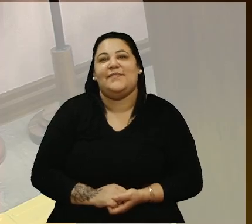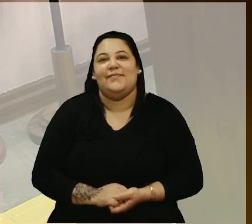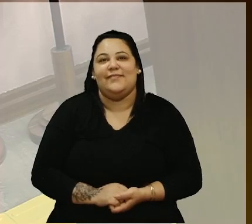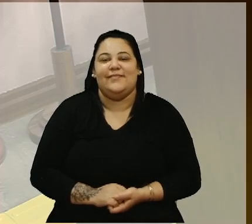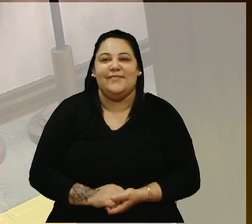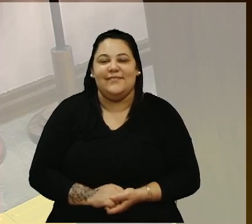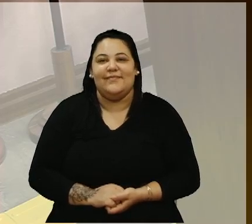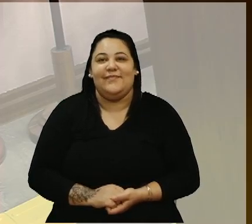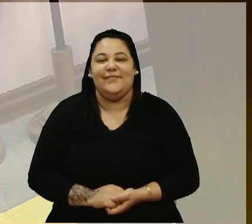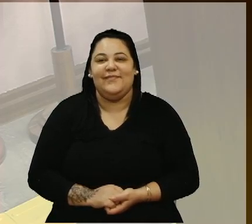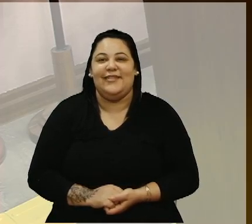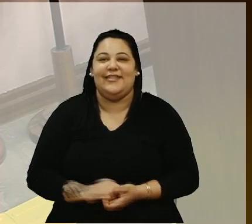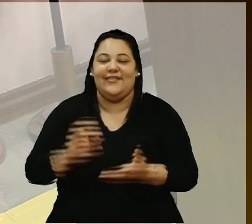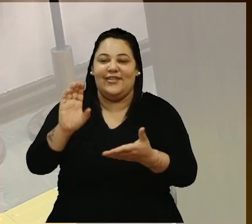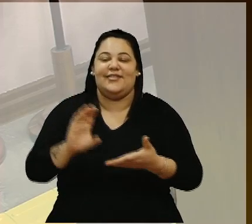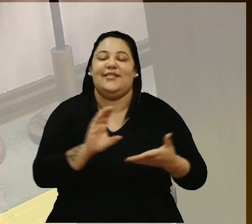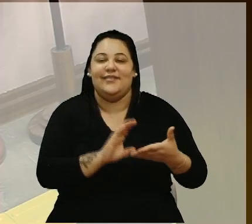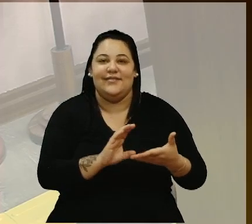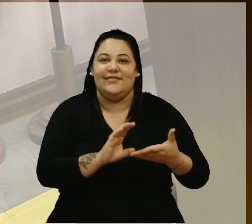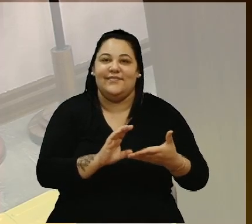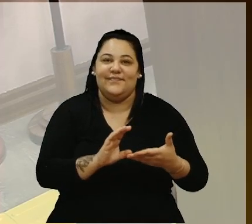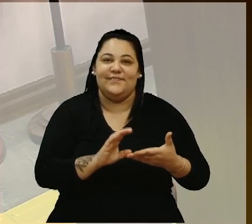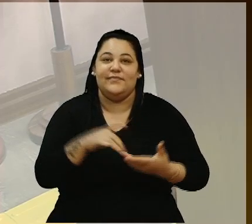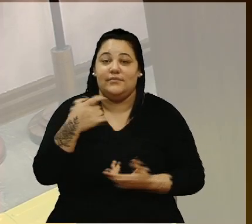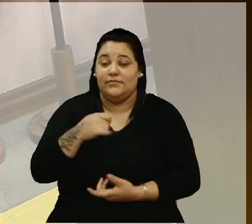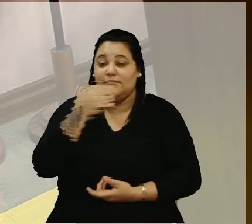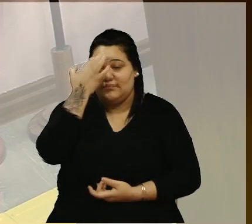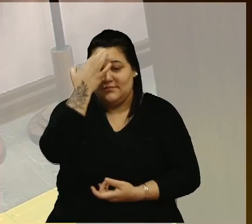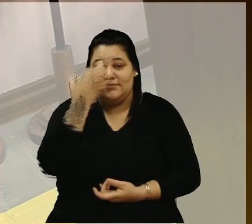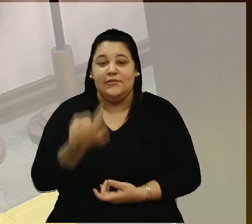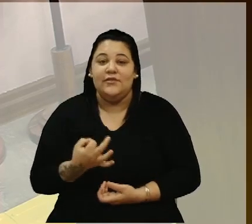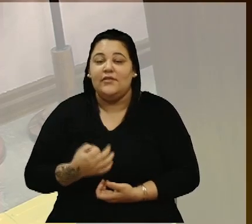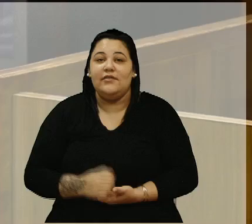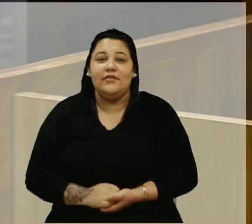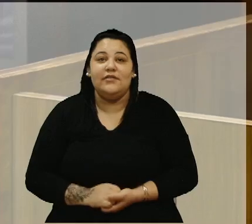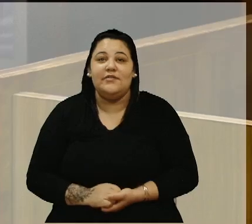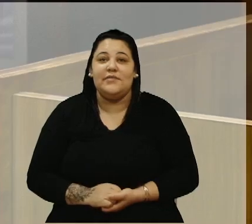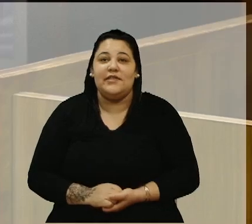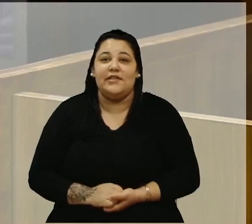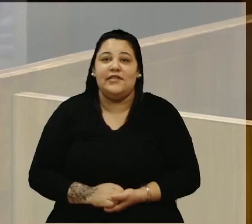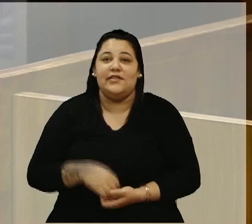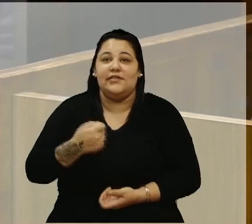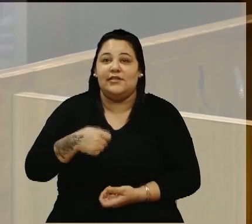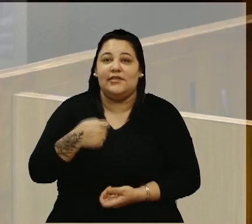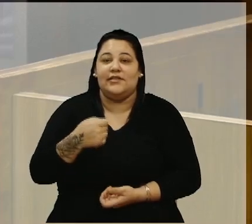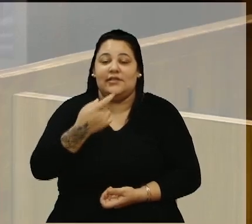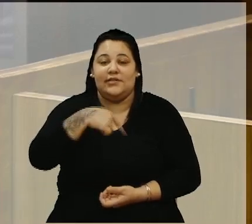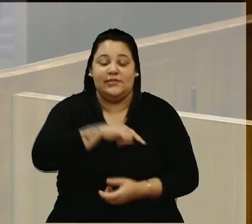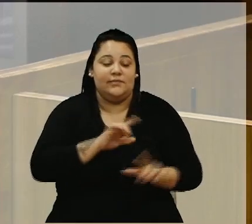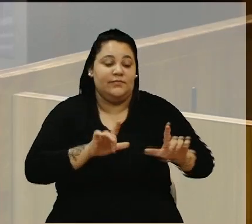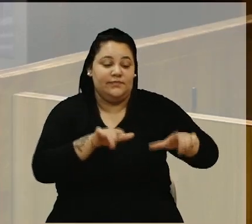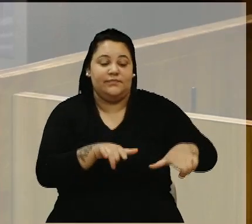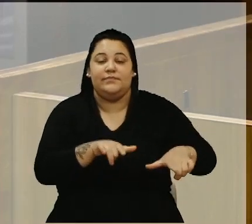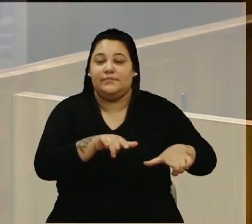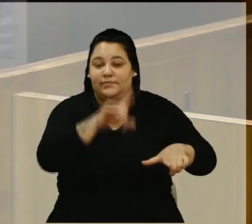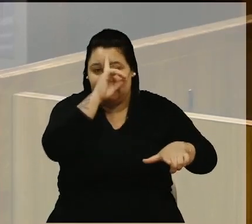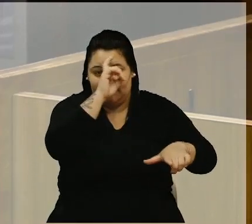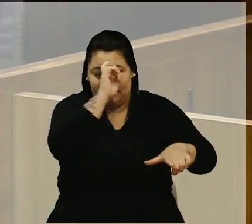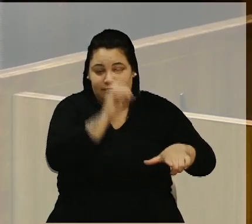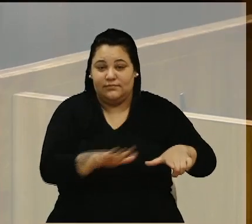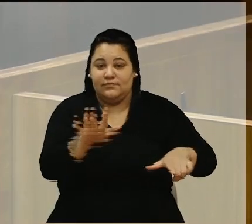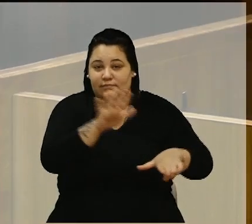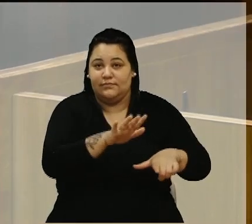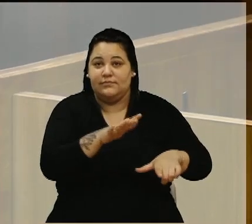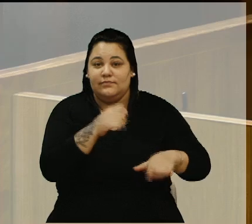de recursos. Nós precisamos entender também a compreensão da direção do Hospital Geral. Mas alguém pediu a